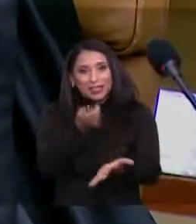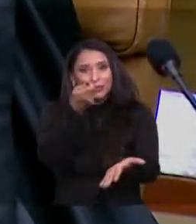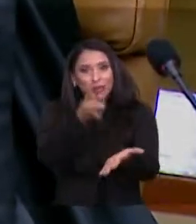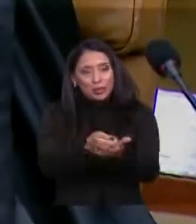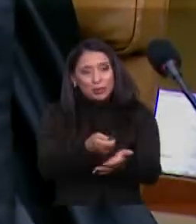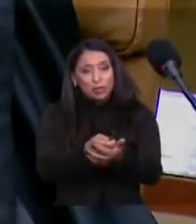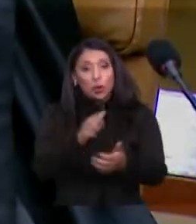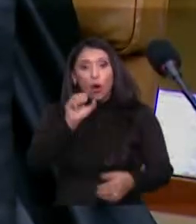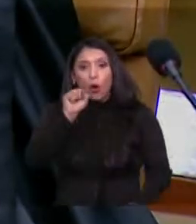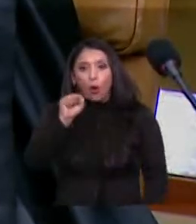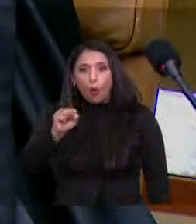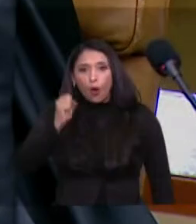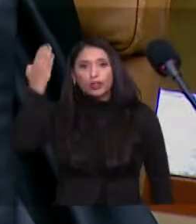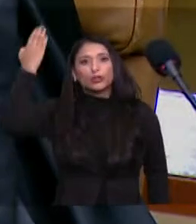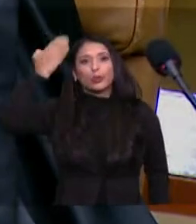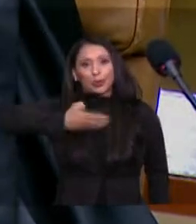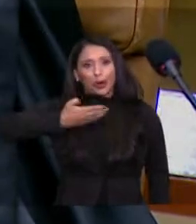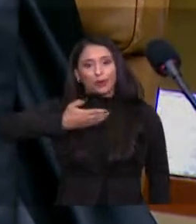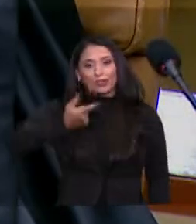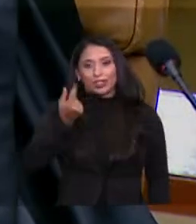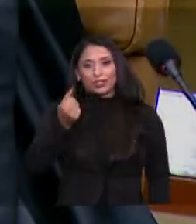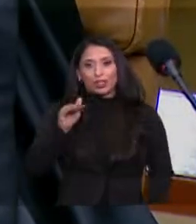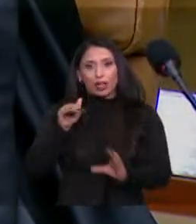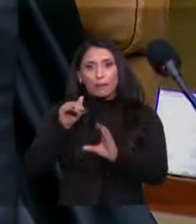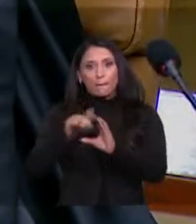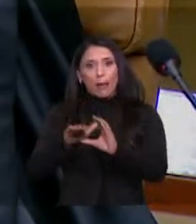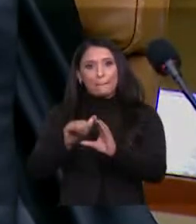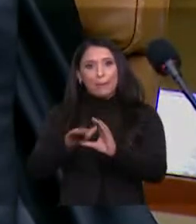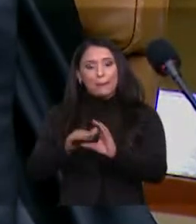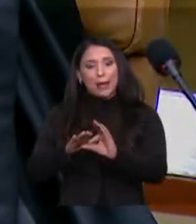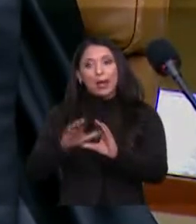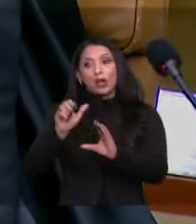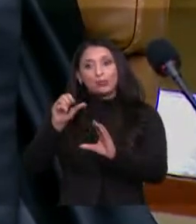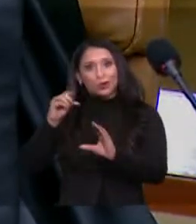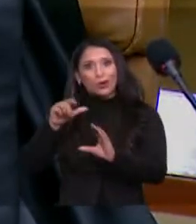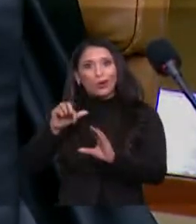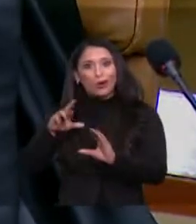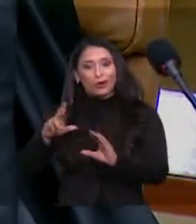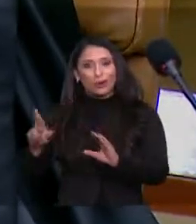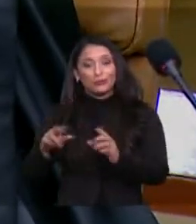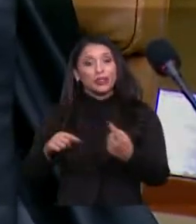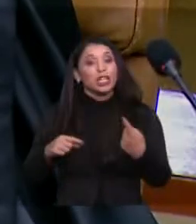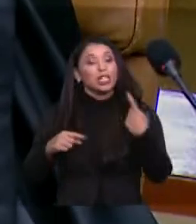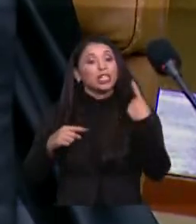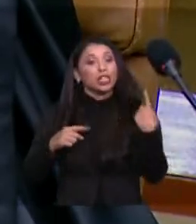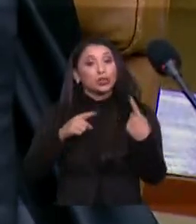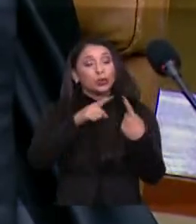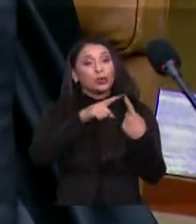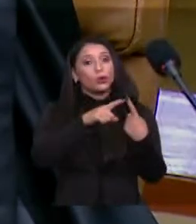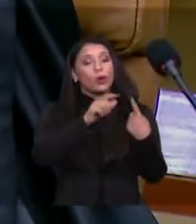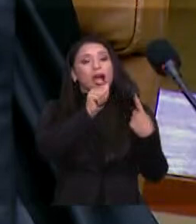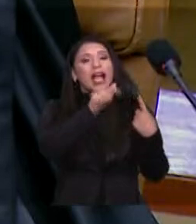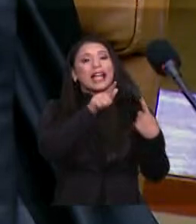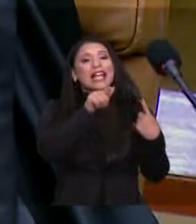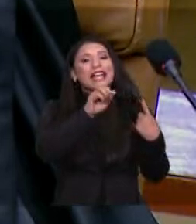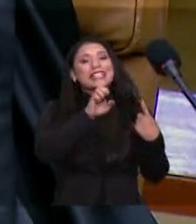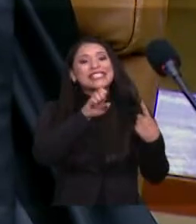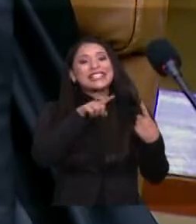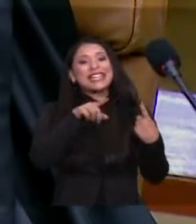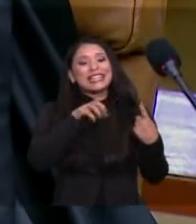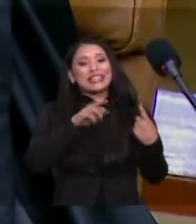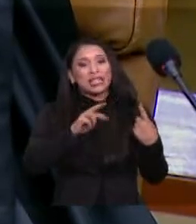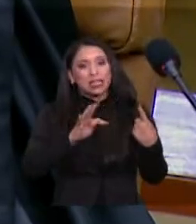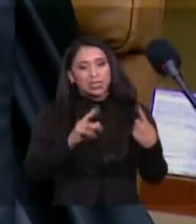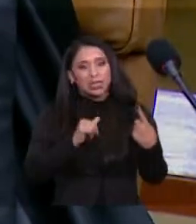depósito realizados em favor de Fernando Afonso Collor de Melo e um em favor de Gazeta de Alagoas que